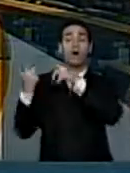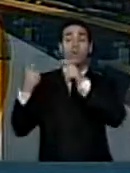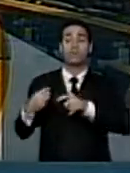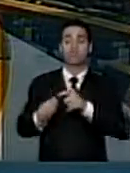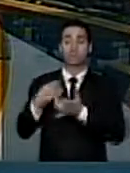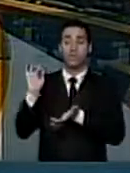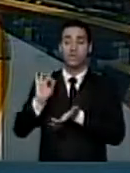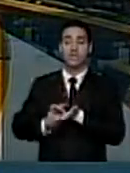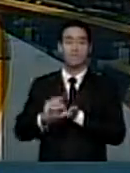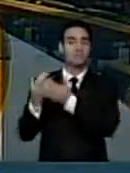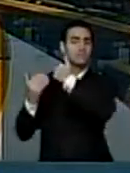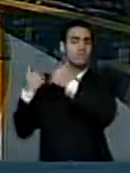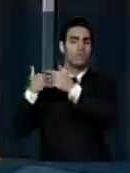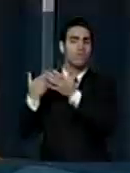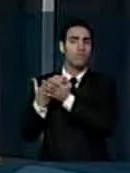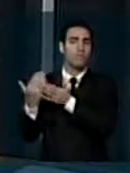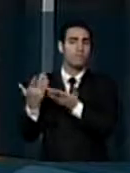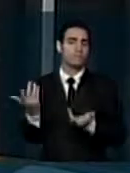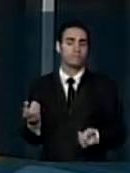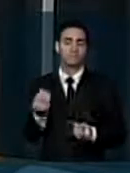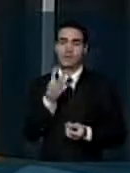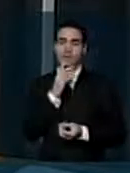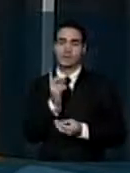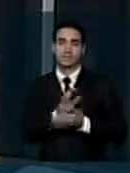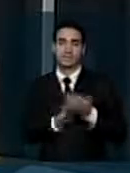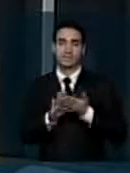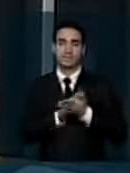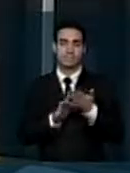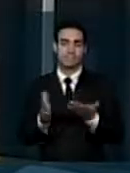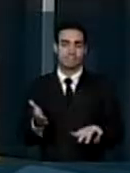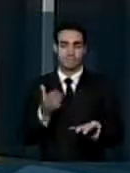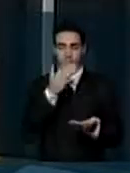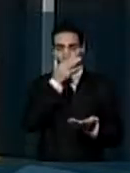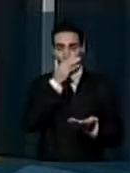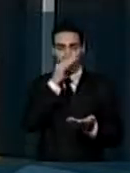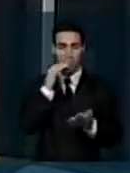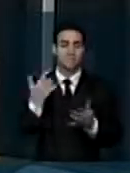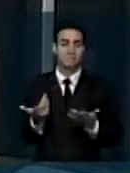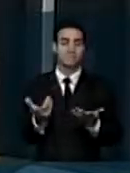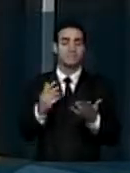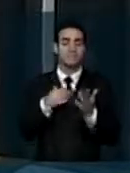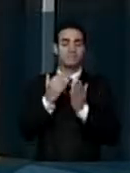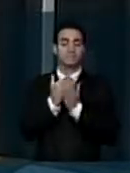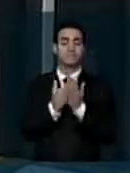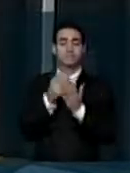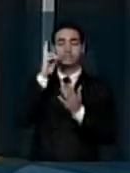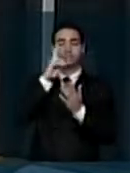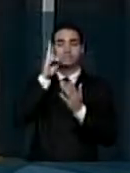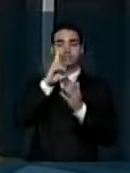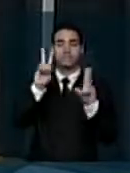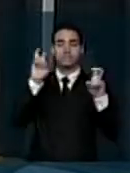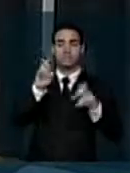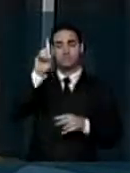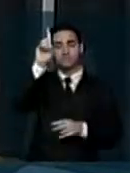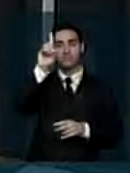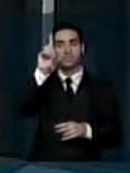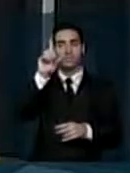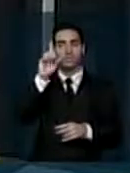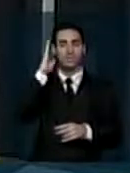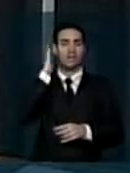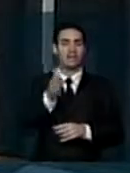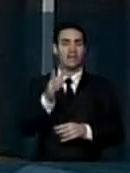o seu passado e a sua progenitura. E por aí vai. Lembra aqui as diretas já, né?